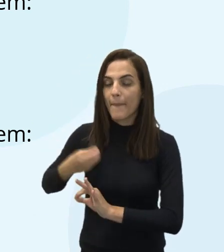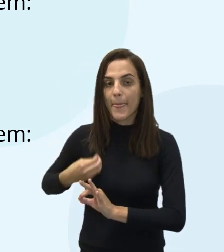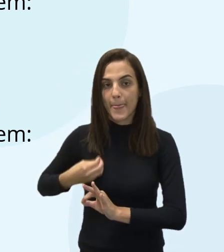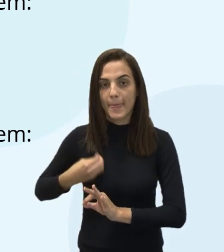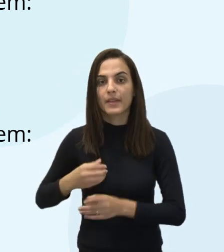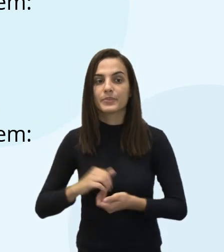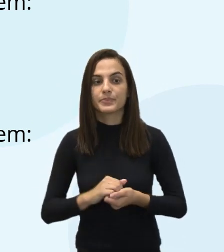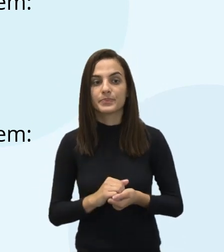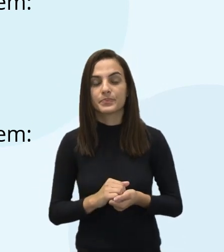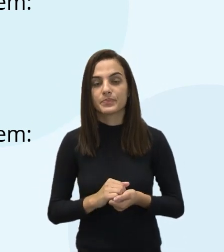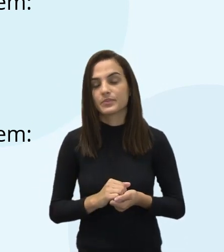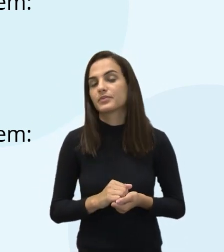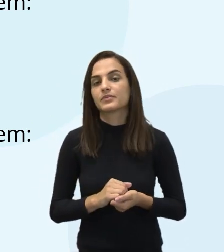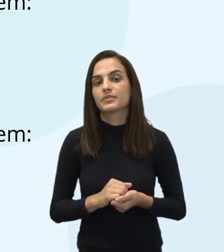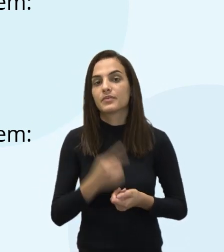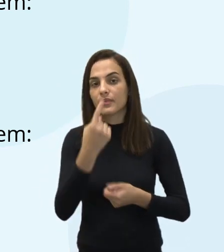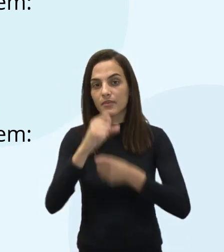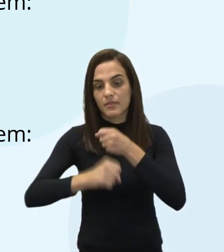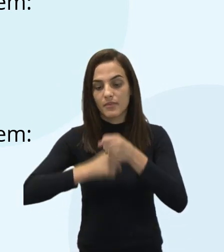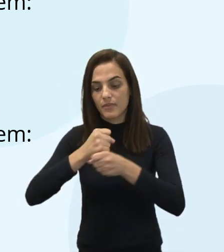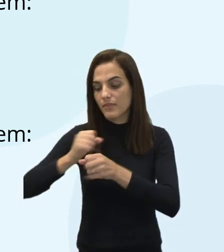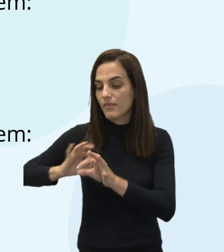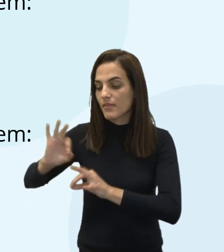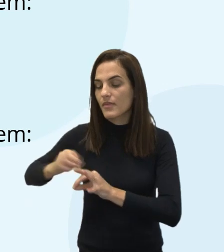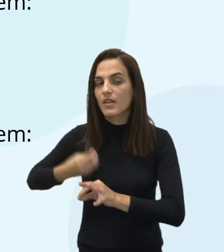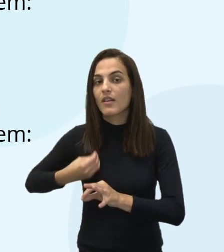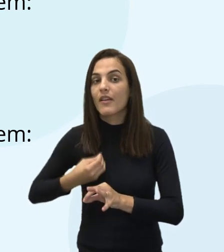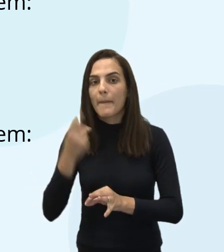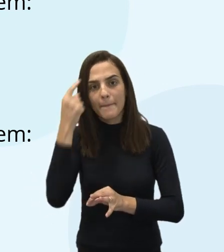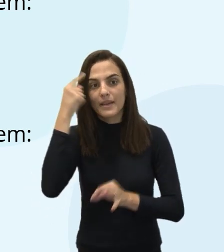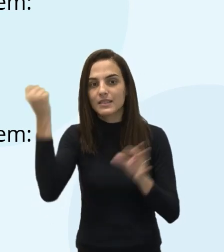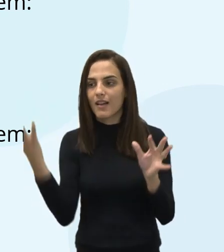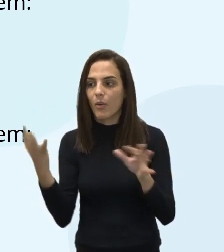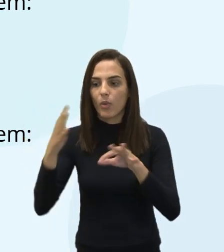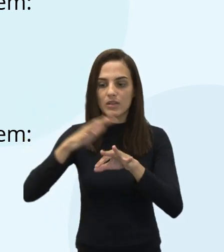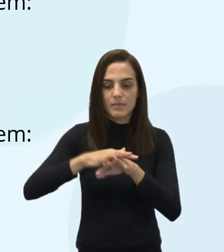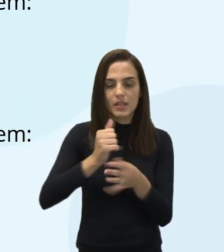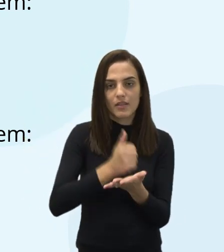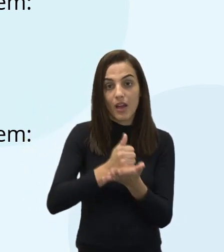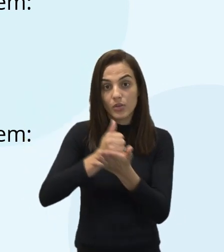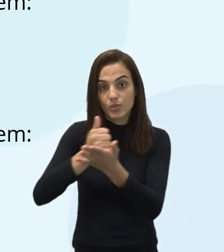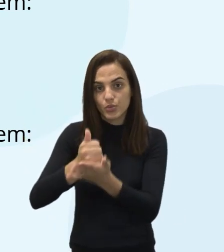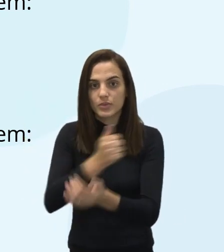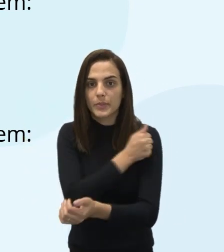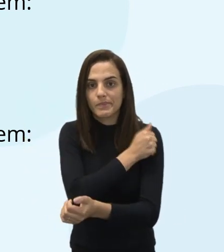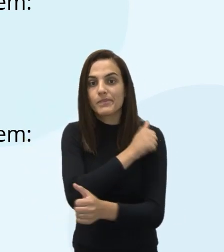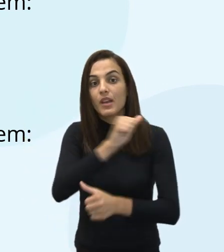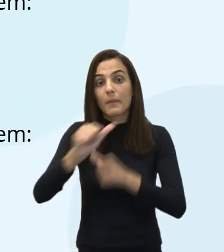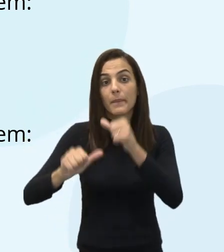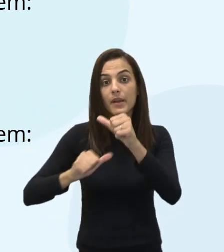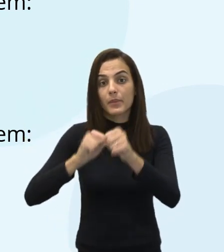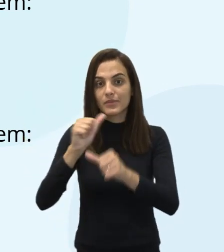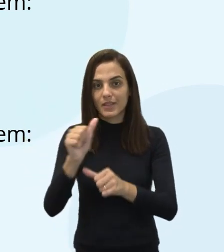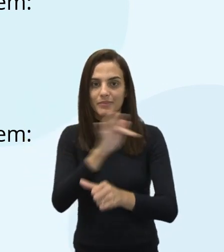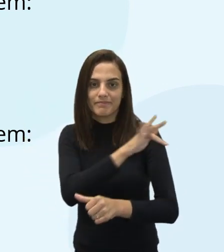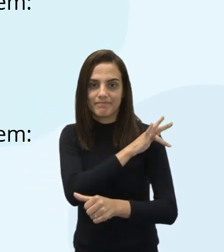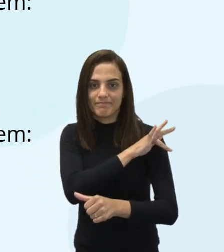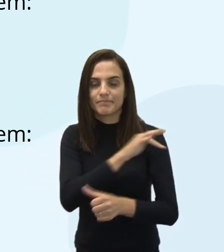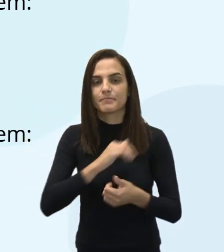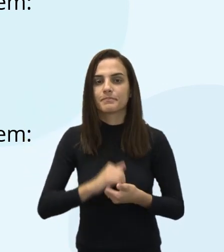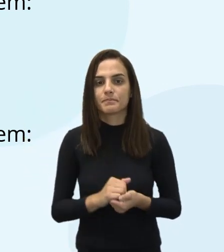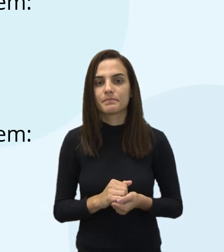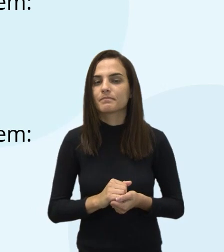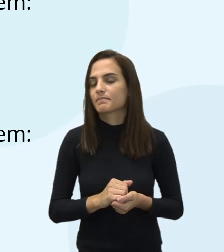deles de projeto de vida. O projeto de vida vai pensar em acolhimento e apoio desse estudante para mudar para o ensino fundamental. Que é uma